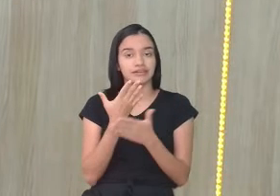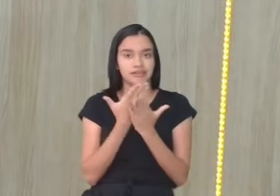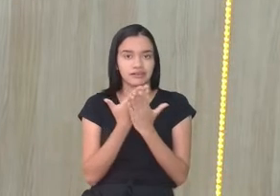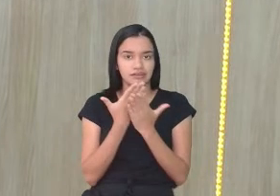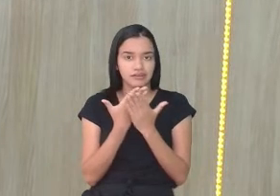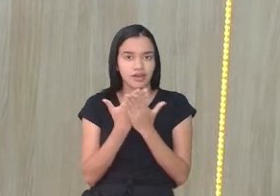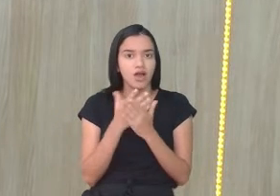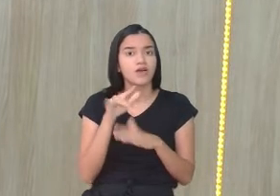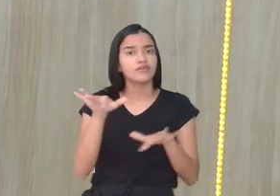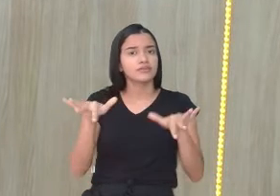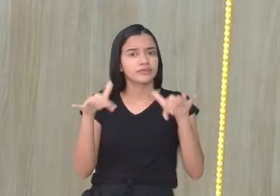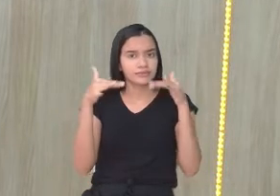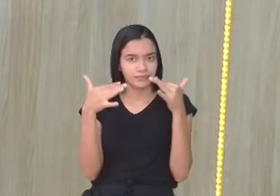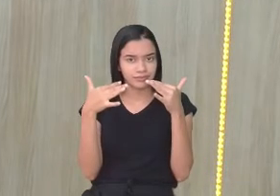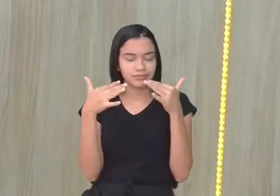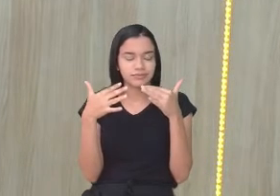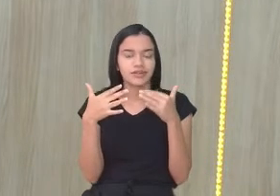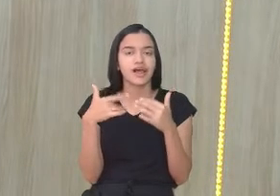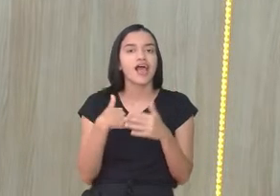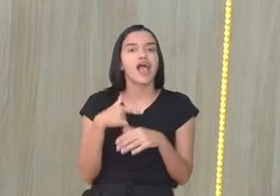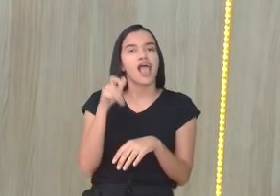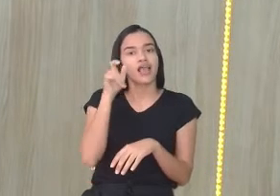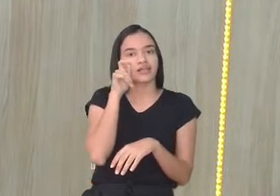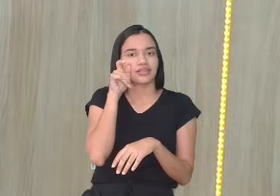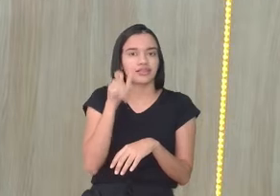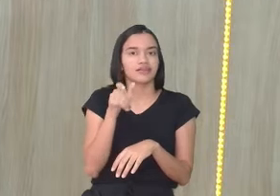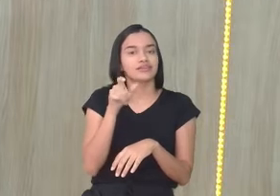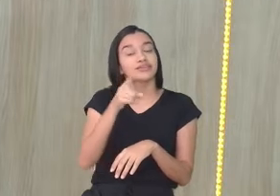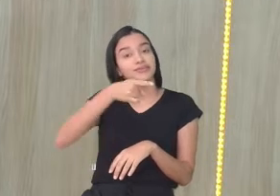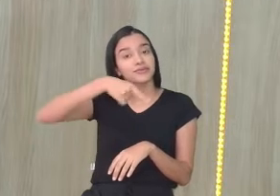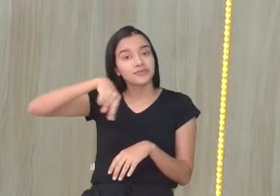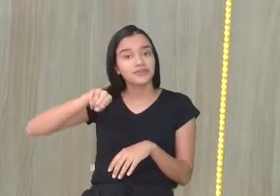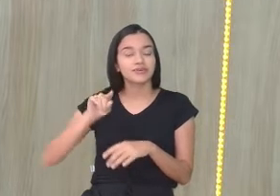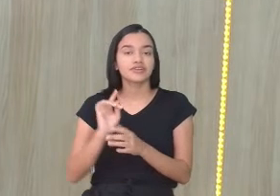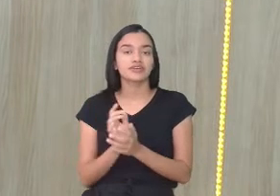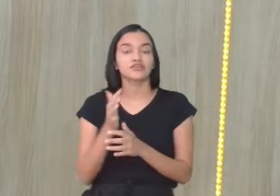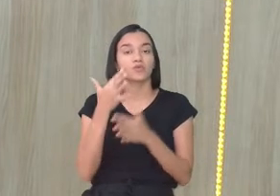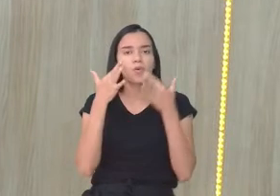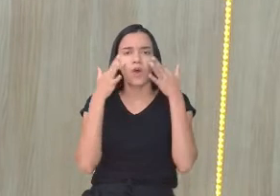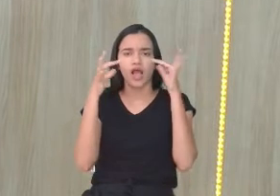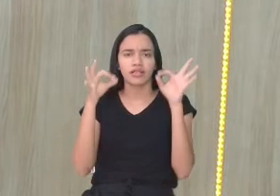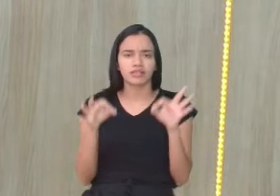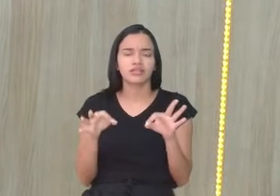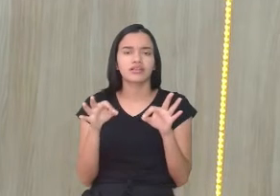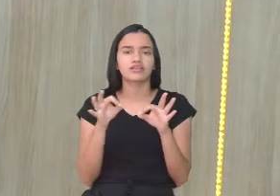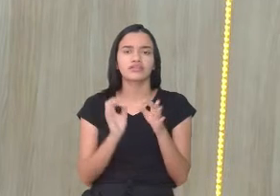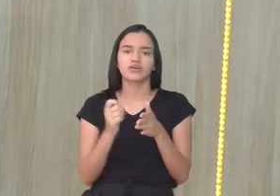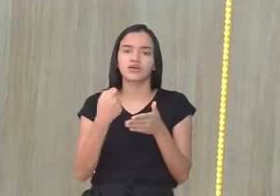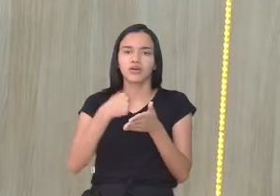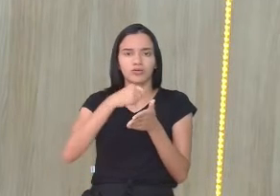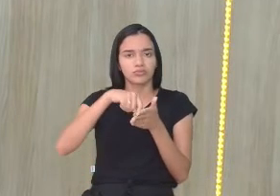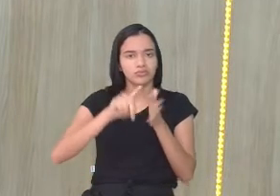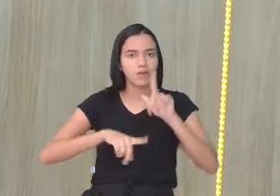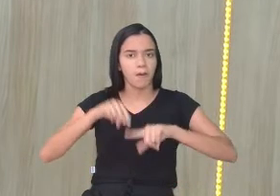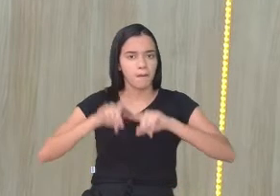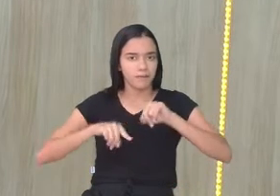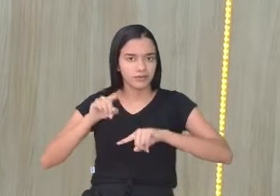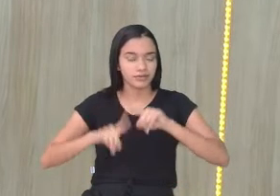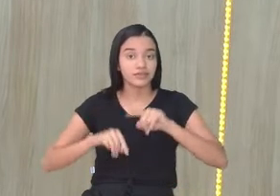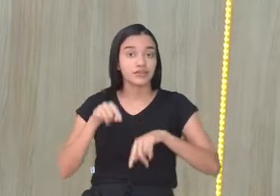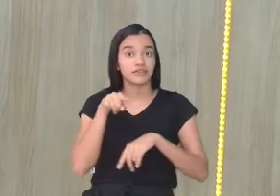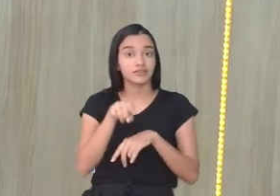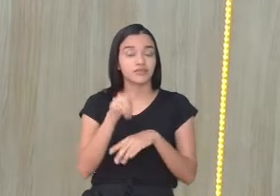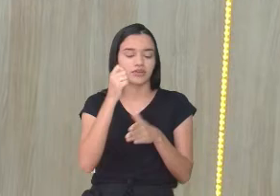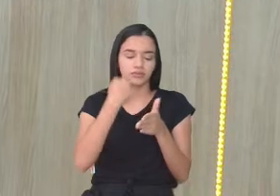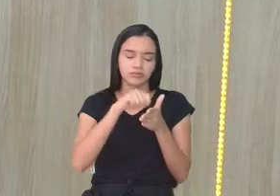vocês prestem bastante atenção. É bem interessante que vocês estejam todos atentos, já com lápis e caderno, e vocês